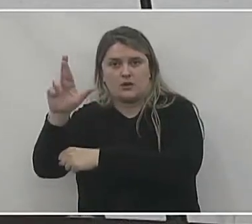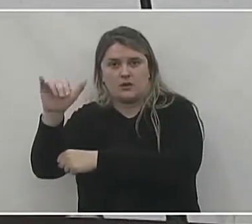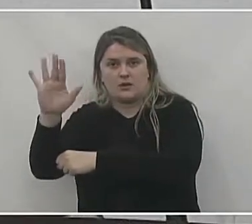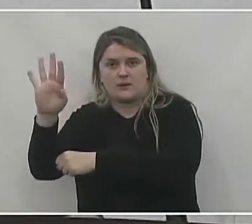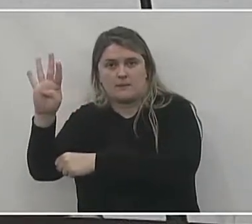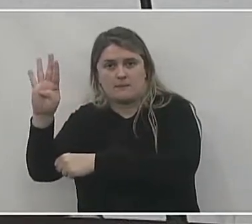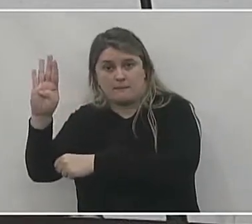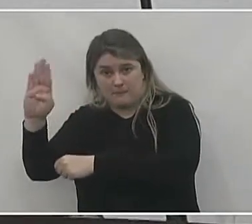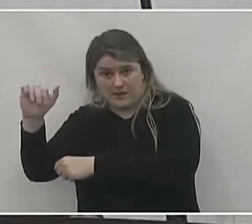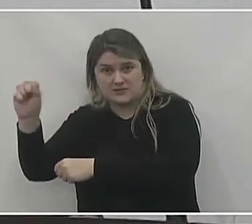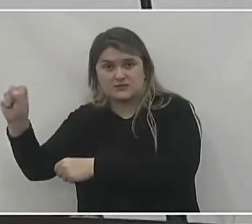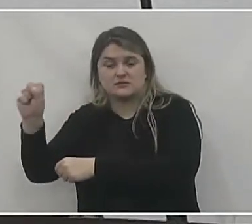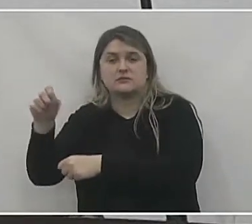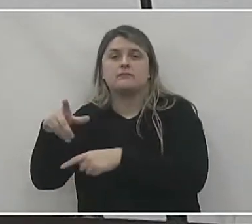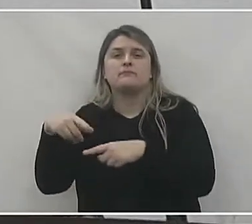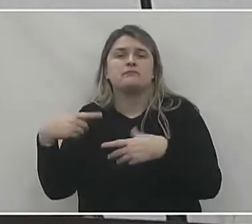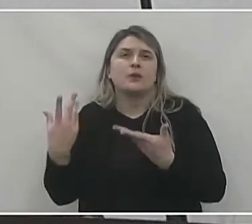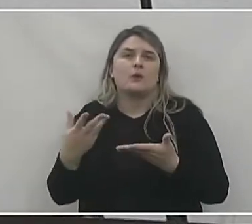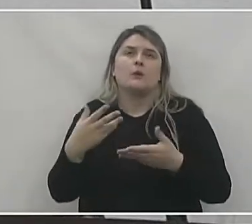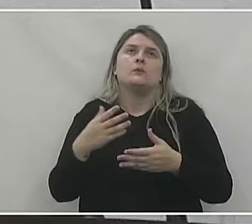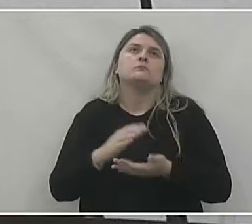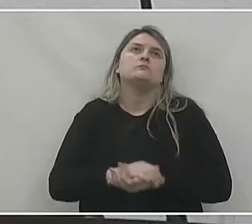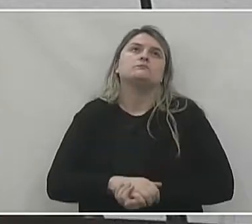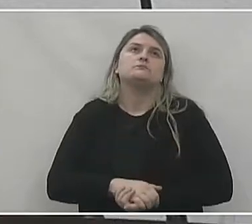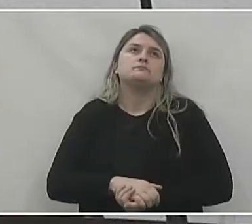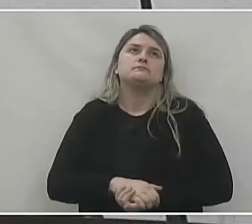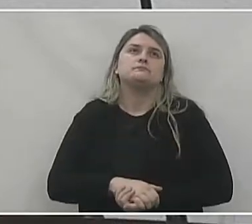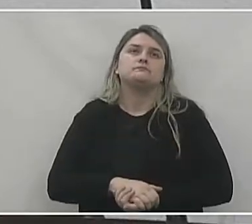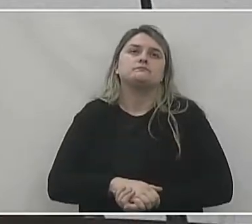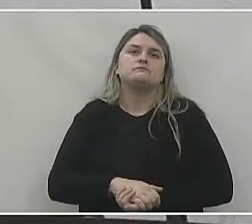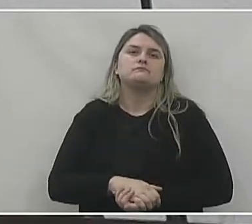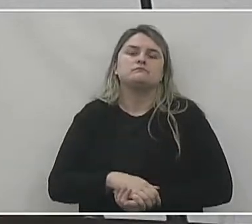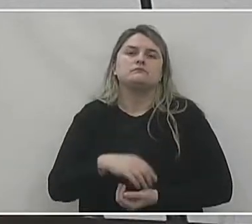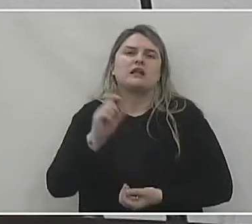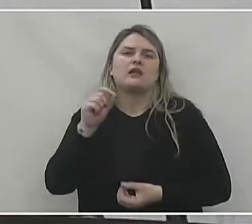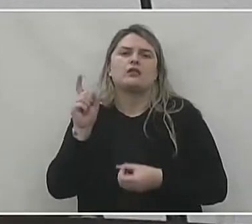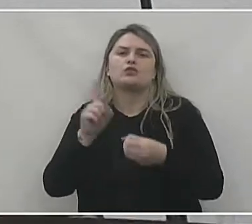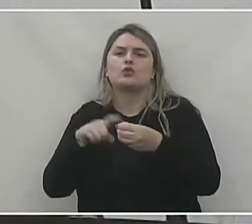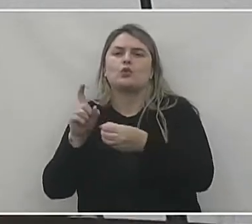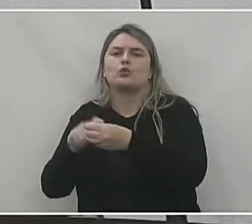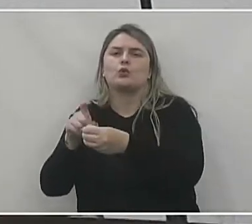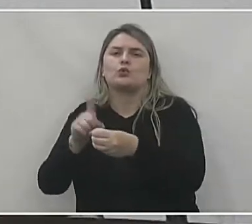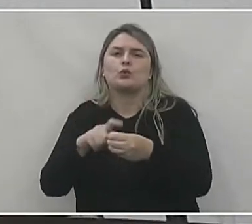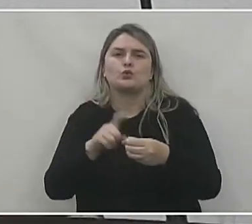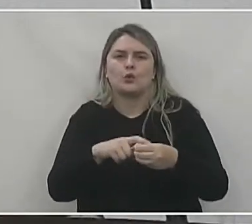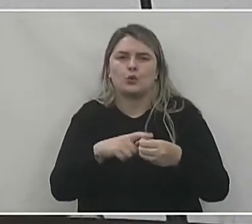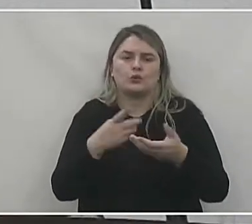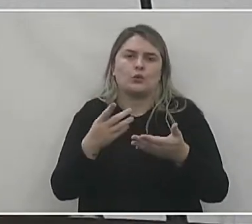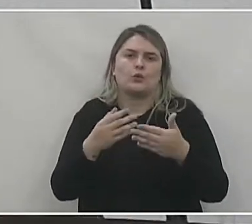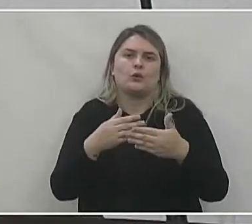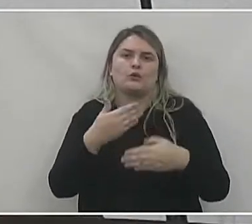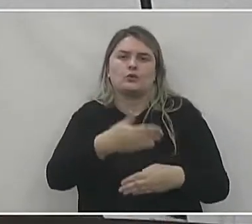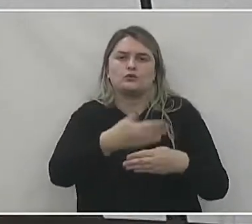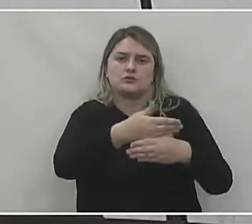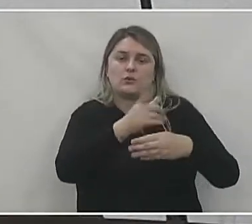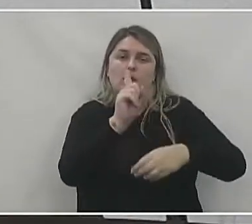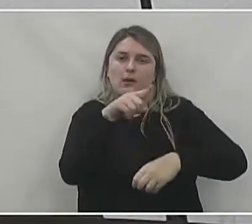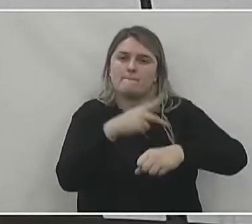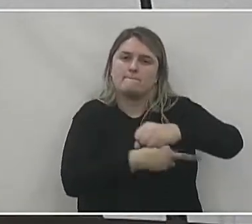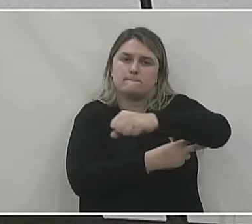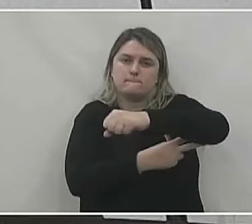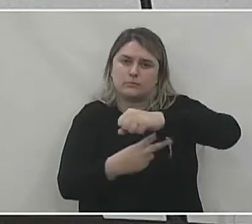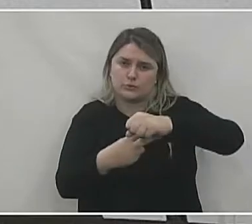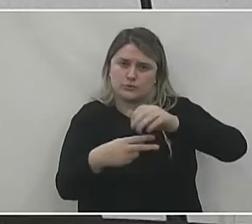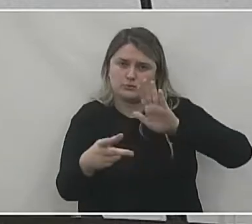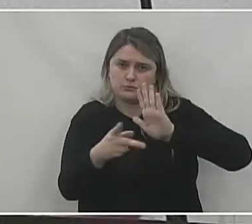apareceu muitos como donos da obra foi a ponte. O que aconteceu com a